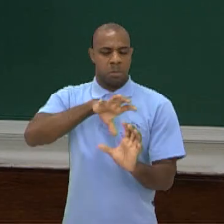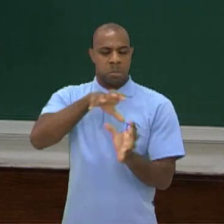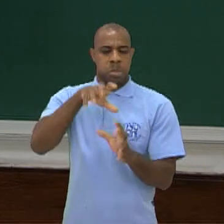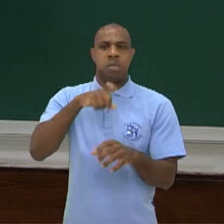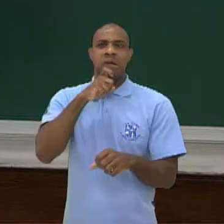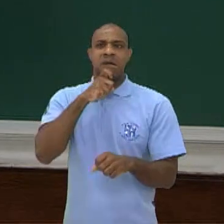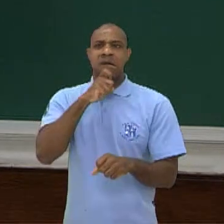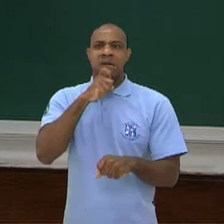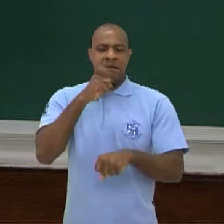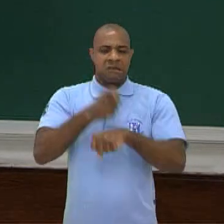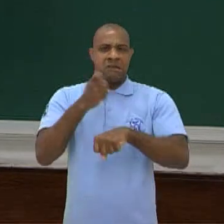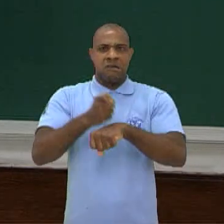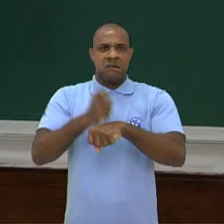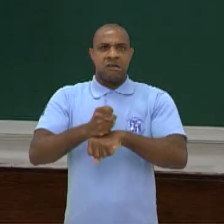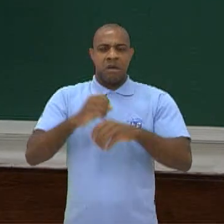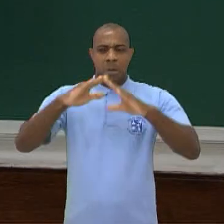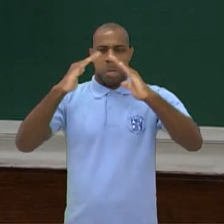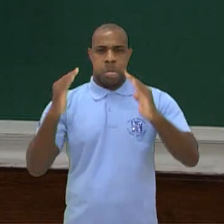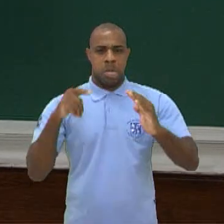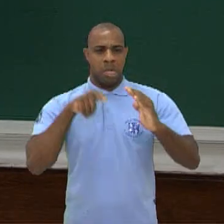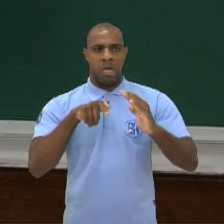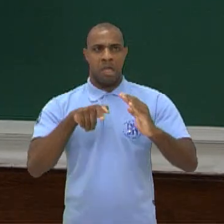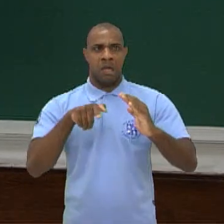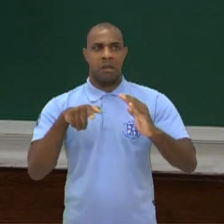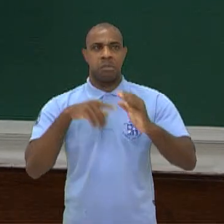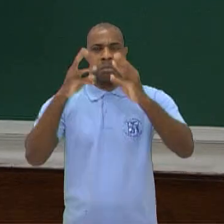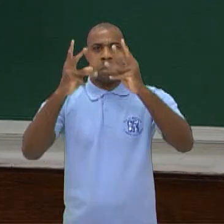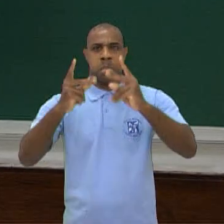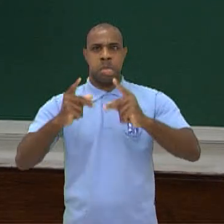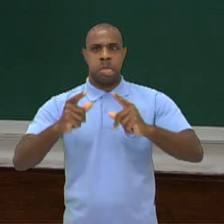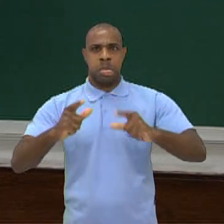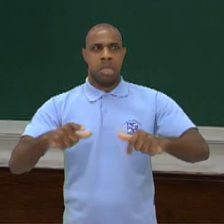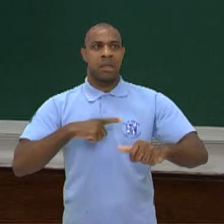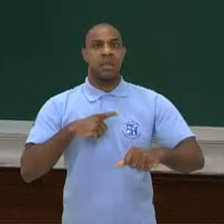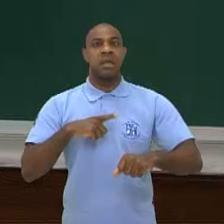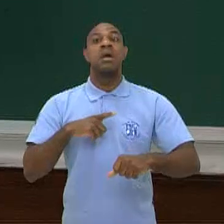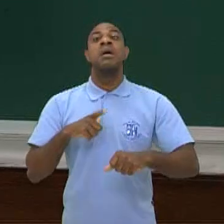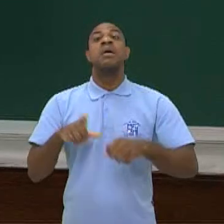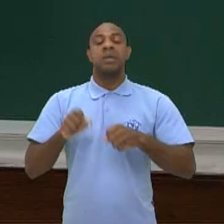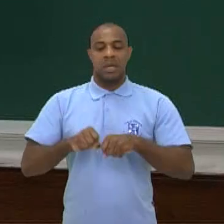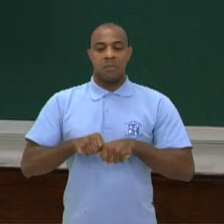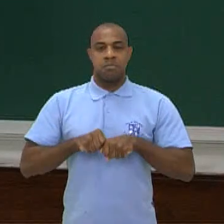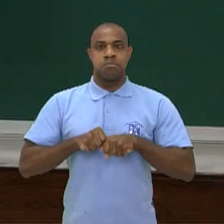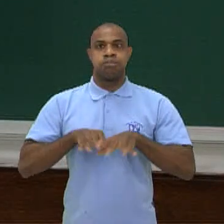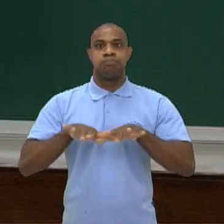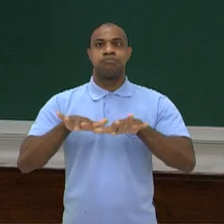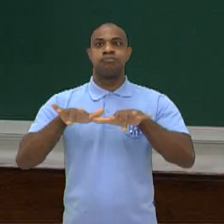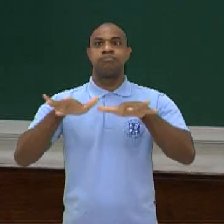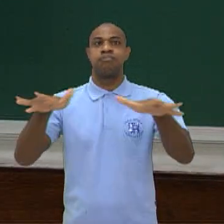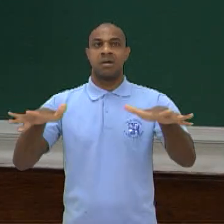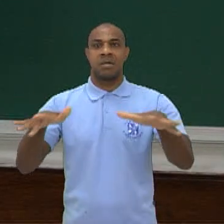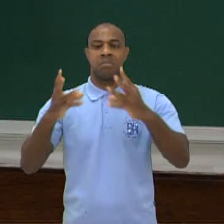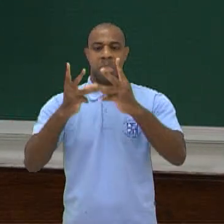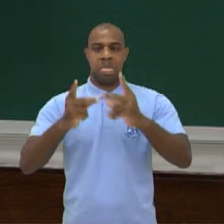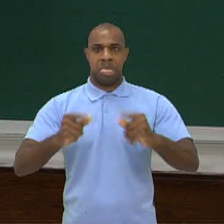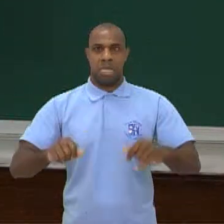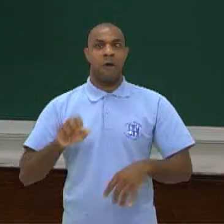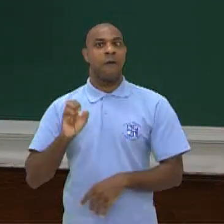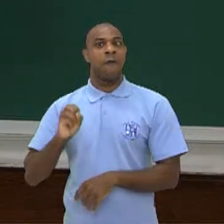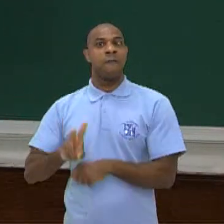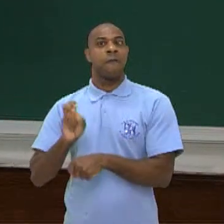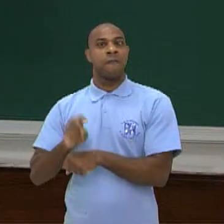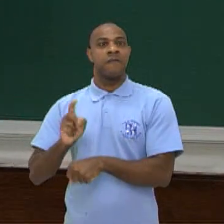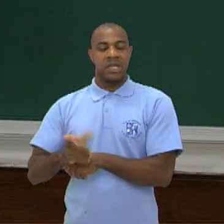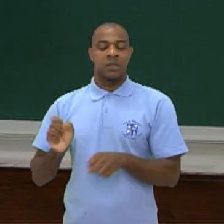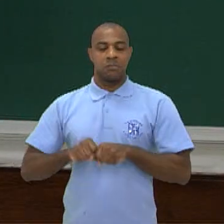de outras pessoas que morreram por conta disso, acabou sendo liberado na atmosfera e infectou outras pessoas. E isso é um risco